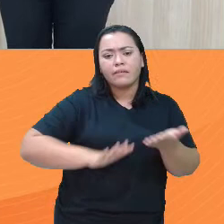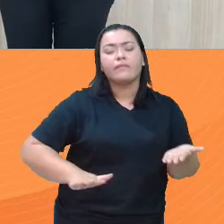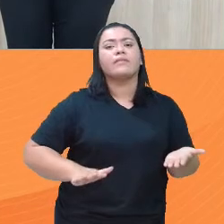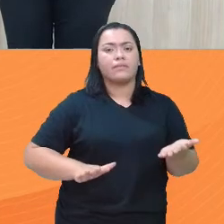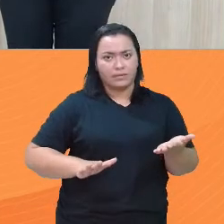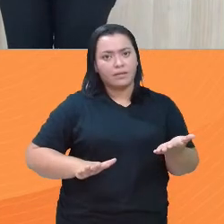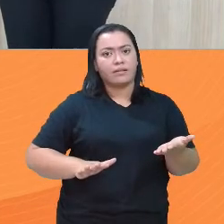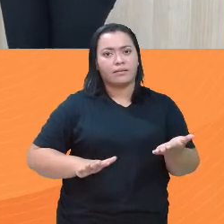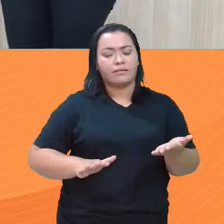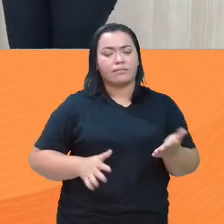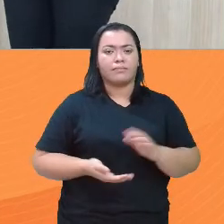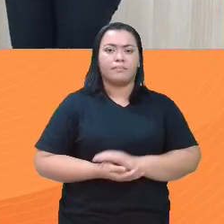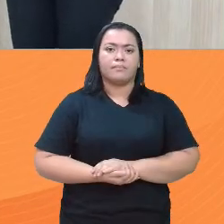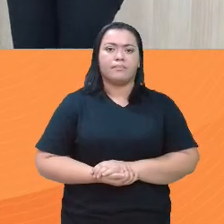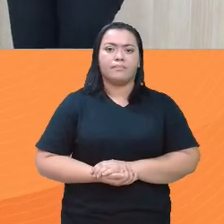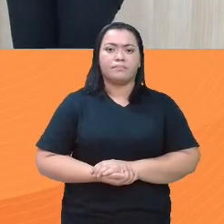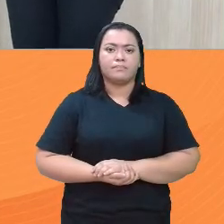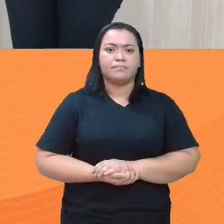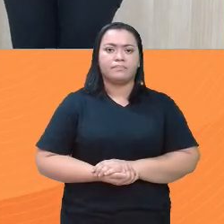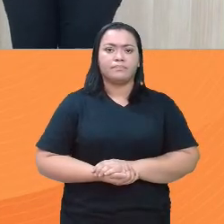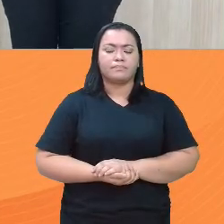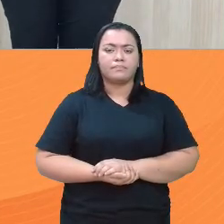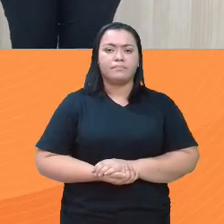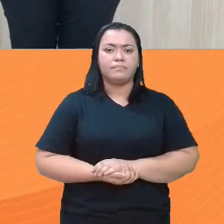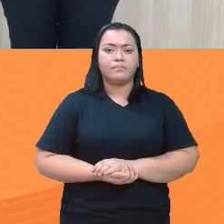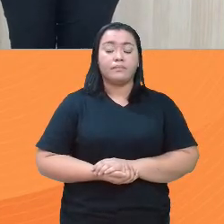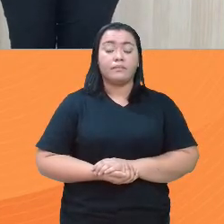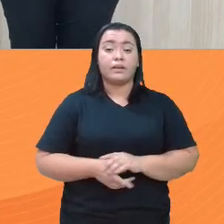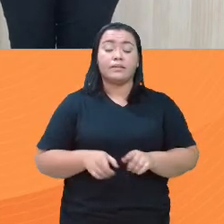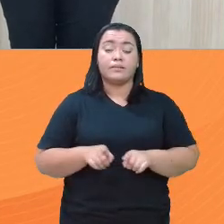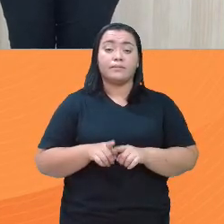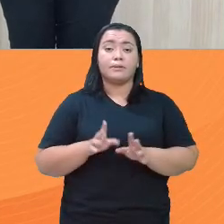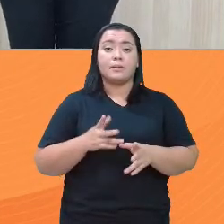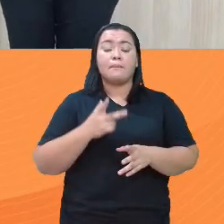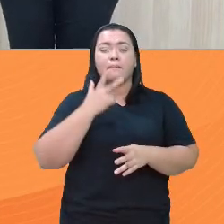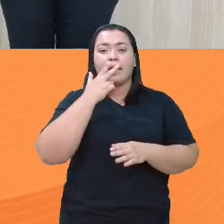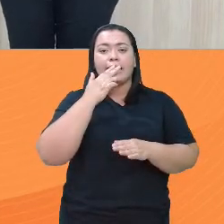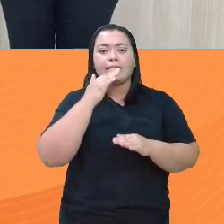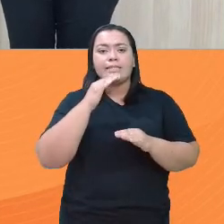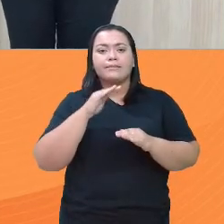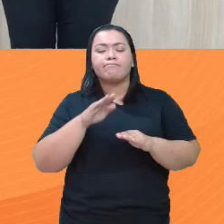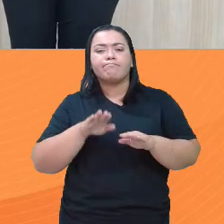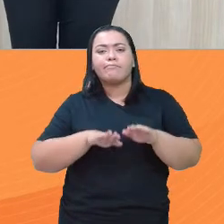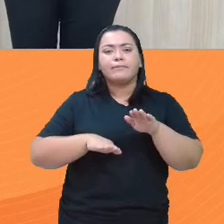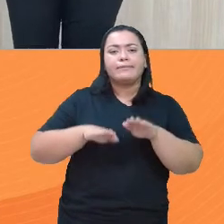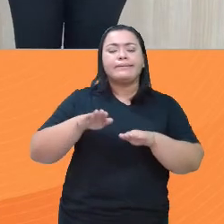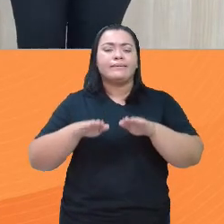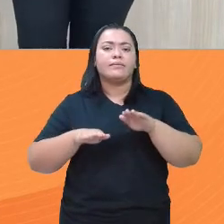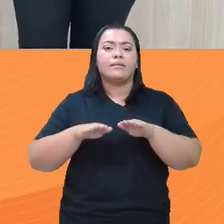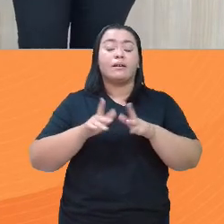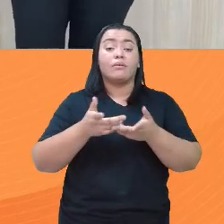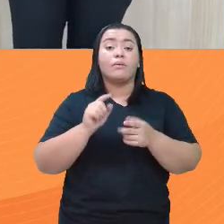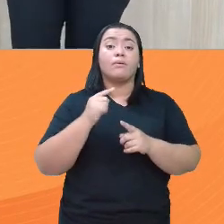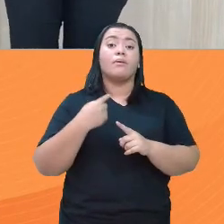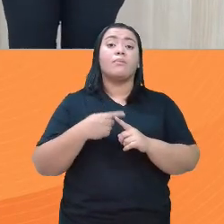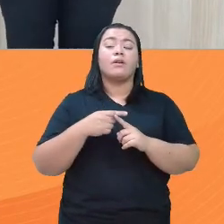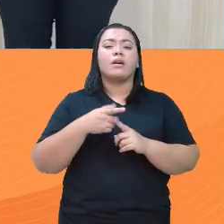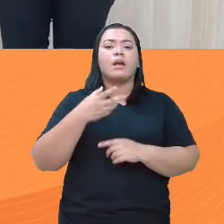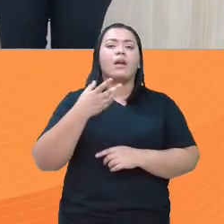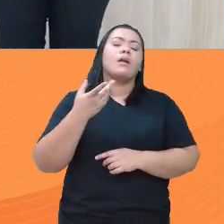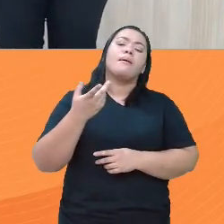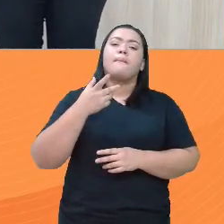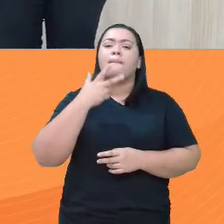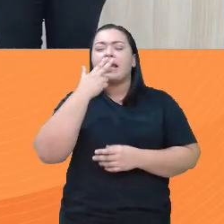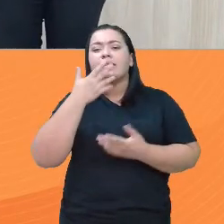um recurso. A instabilidade. É muito comum que os estudantes eles tenham